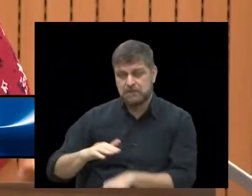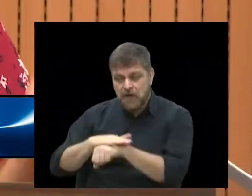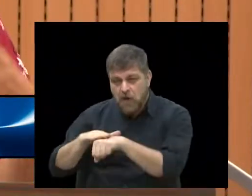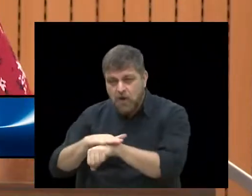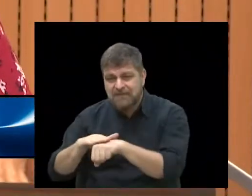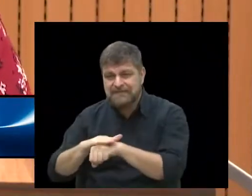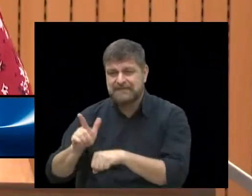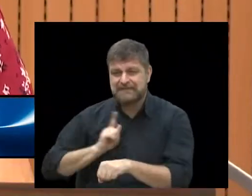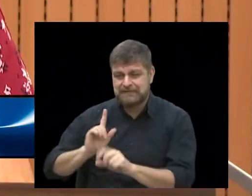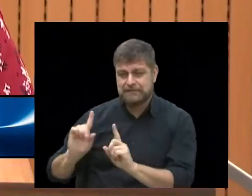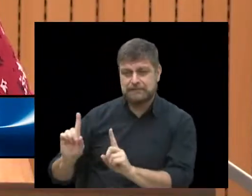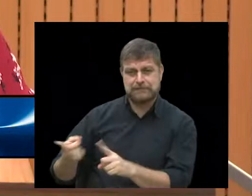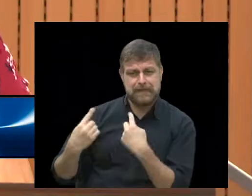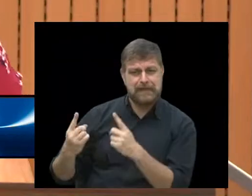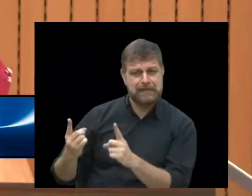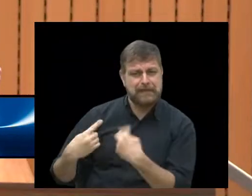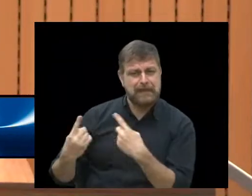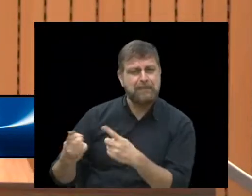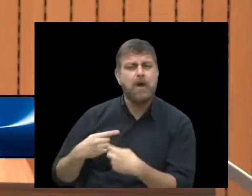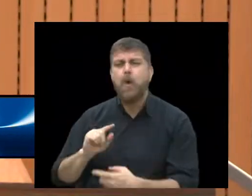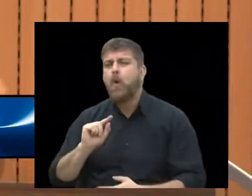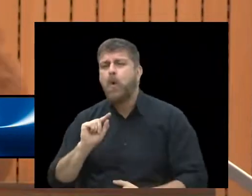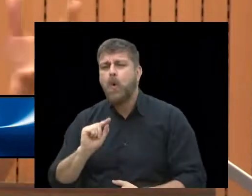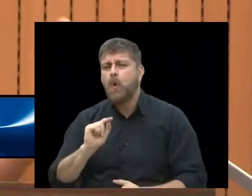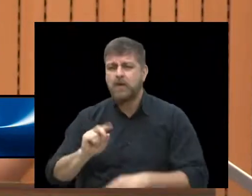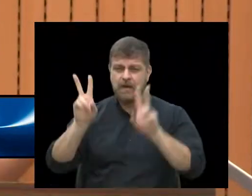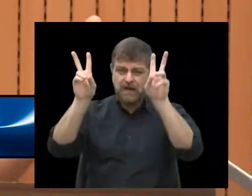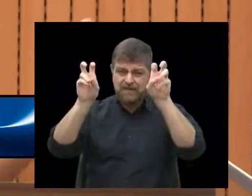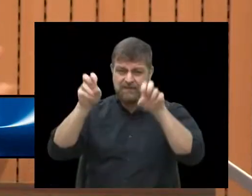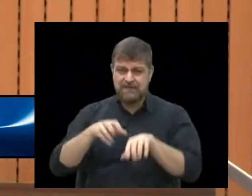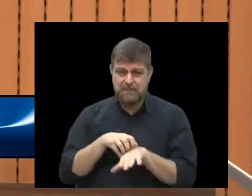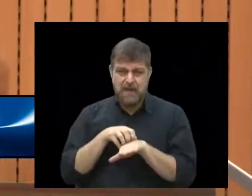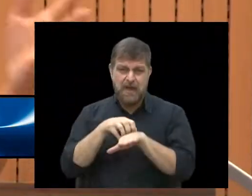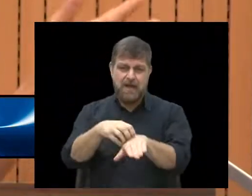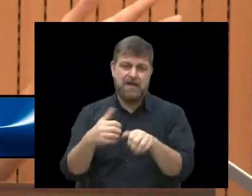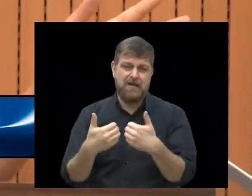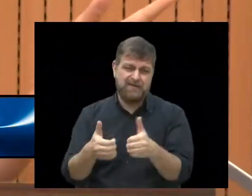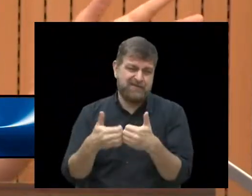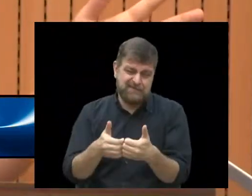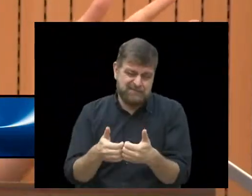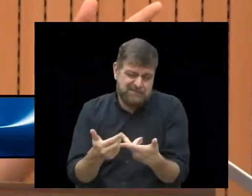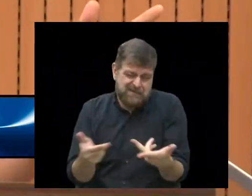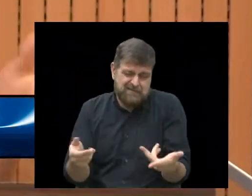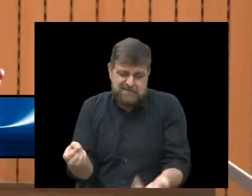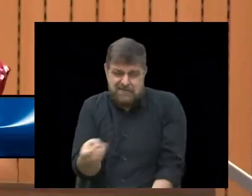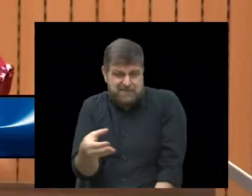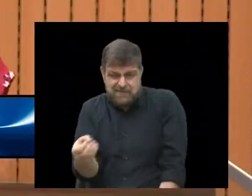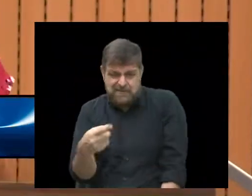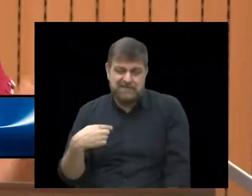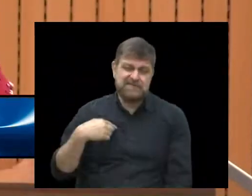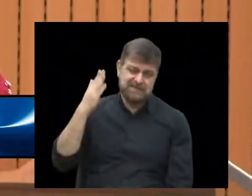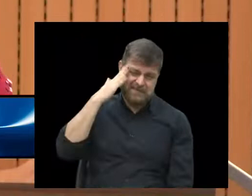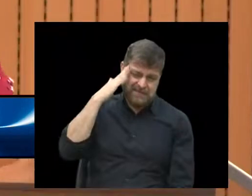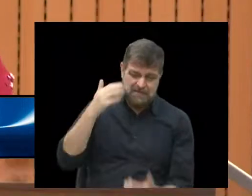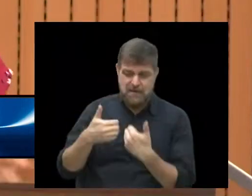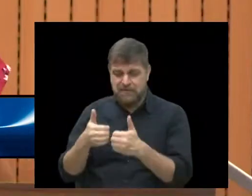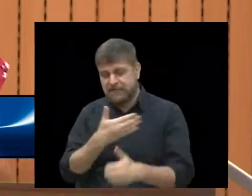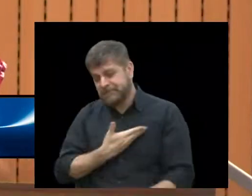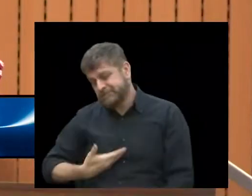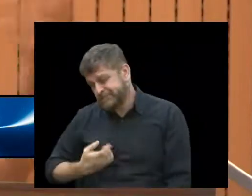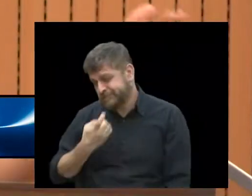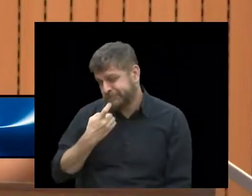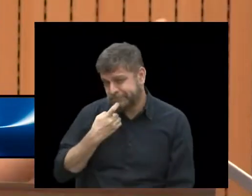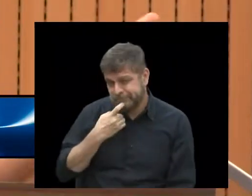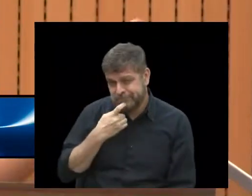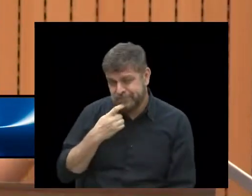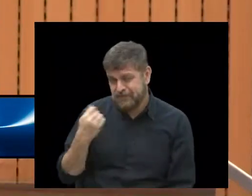com inúmeras reclamações relativas à questão do transporte. Isso não é uma novidade. O transporte público na cidade de Campinas, ele é um